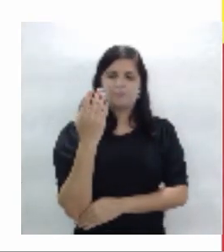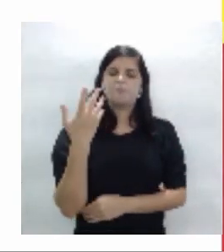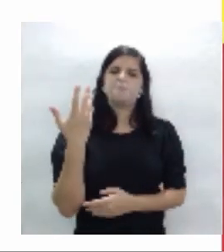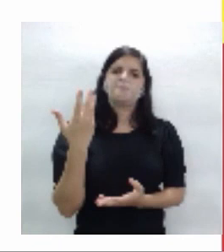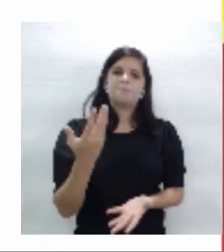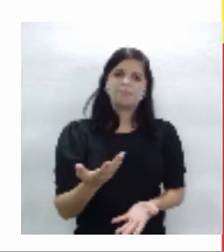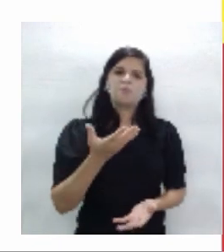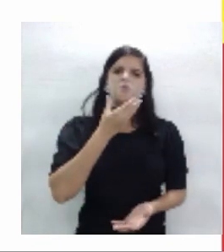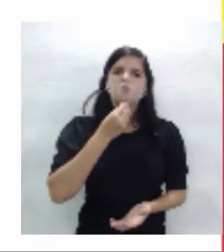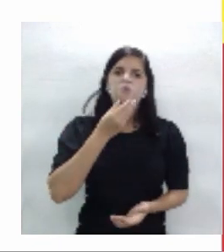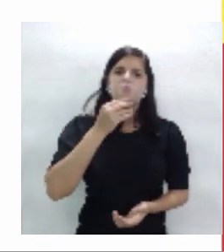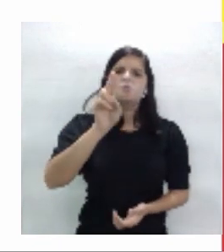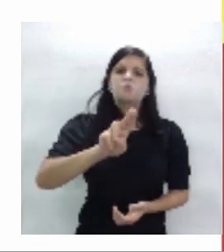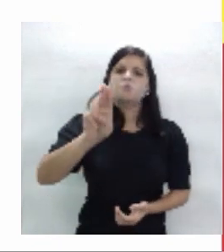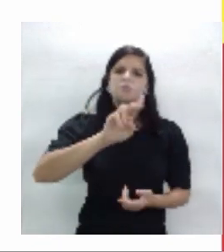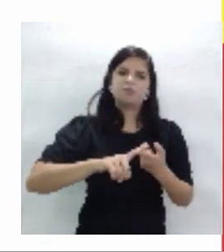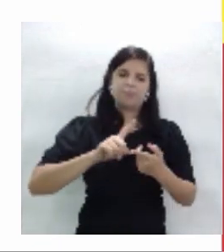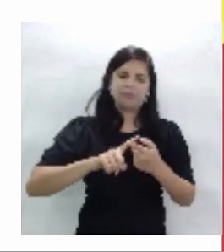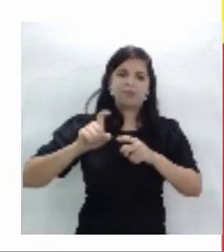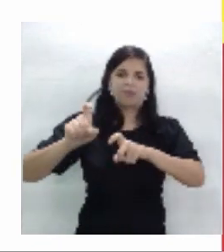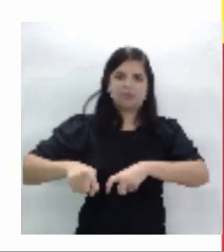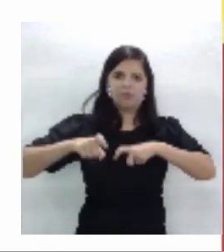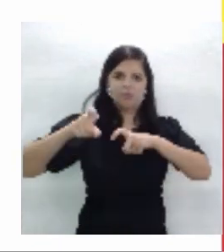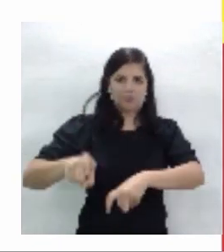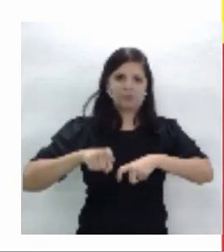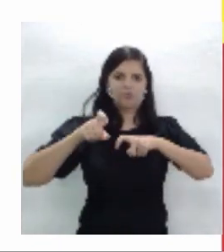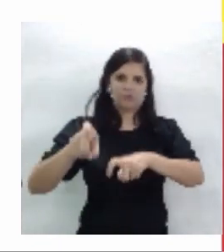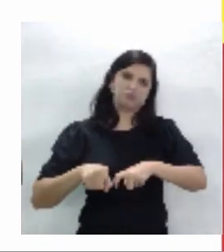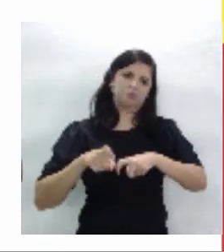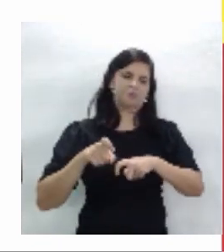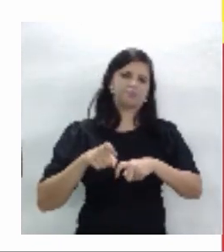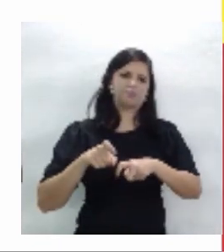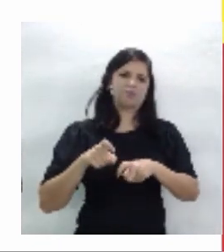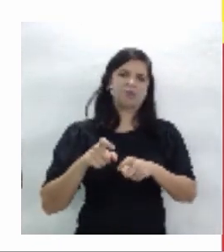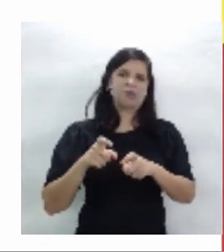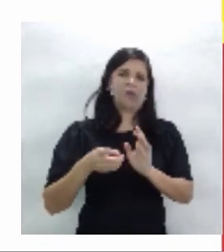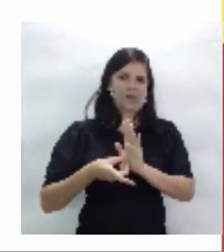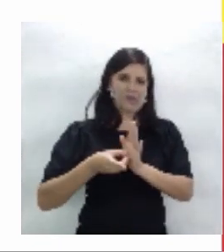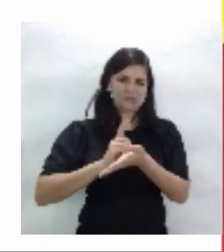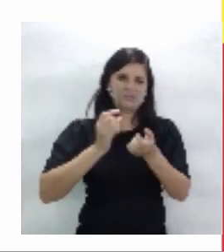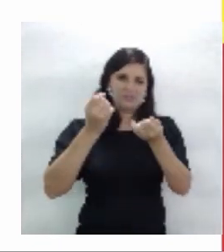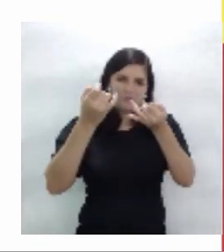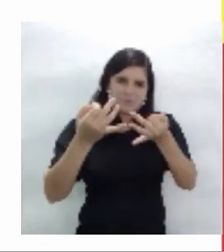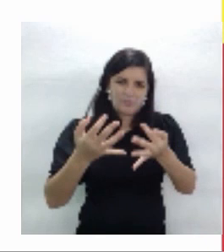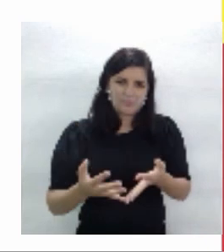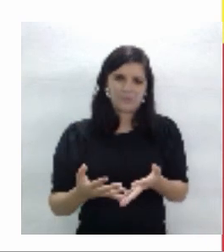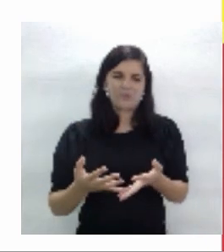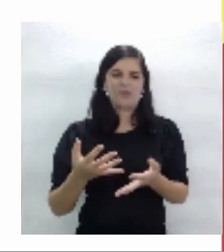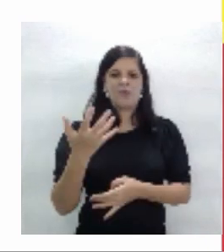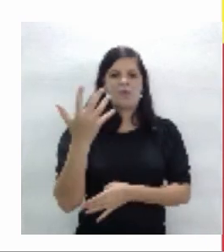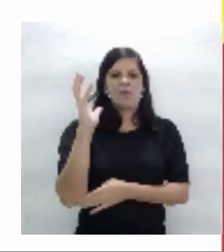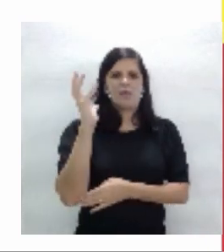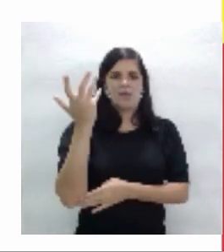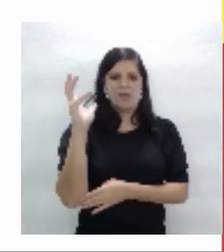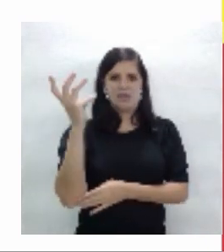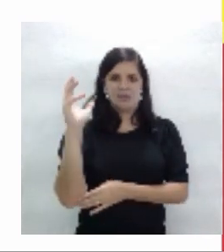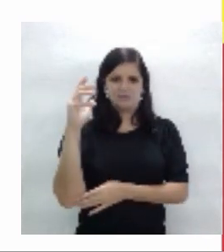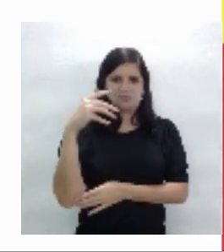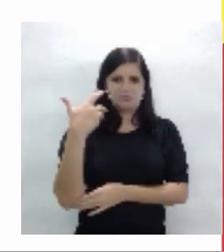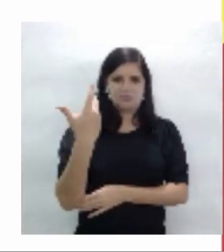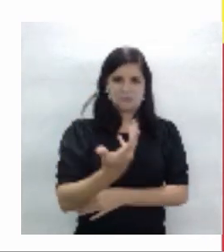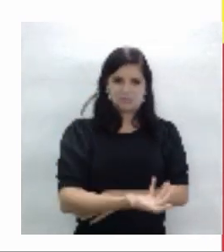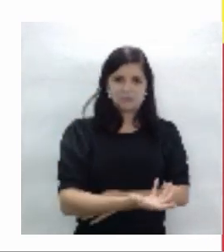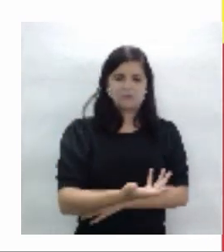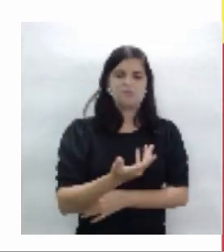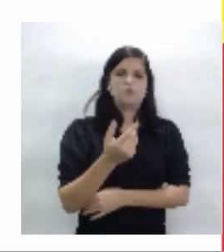outra coisa que o homem também faz é a agricultura. Tá? A gente falou, né, antes que a retirada das árvores para